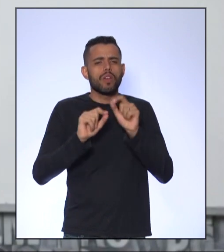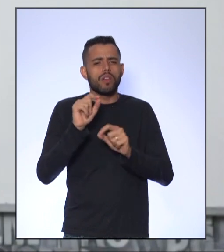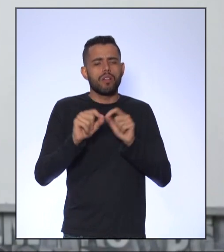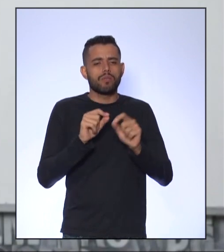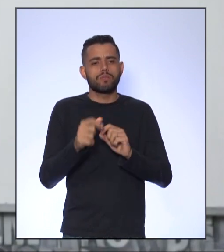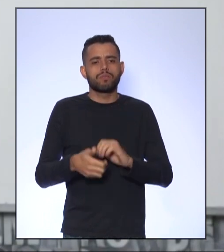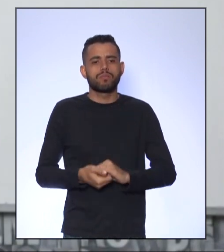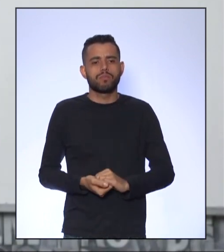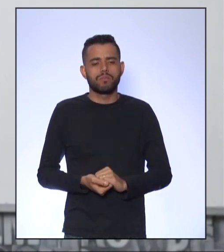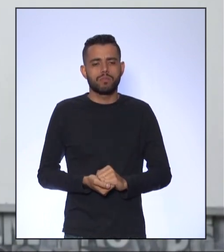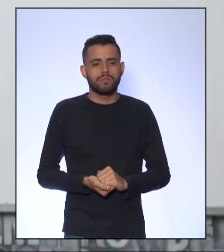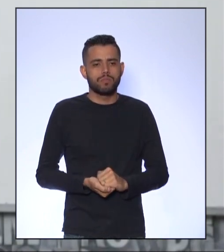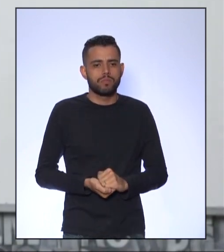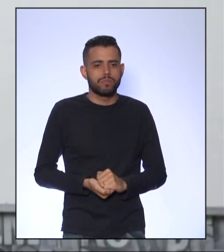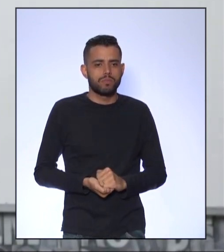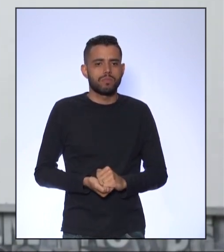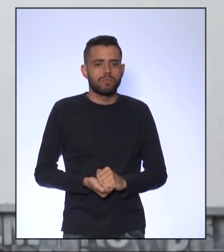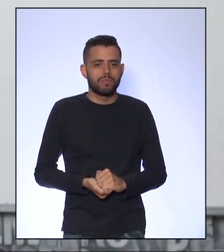as